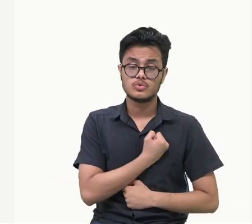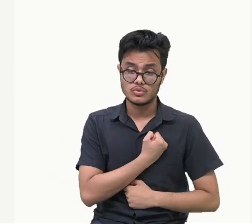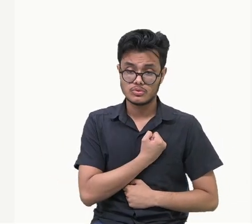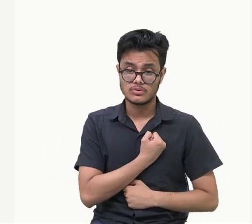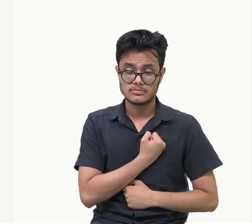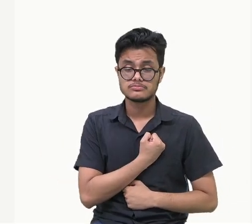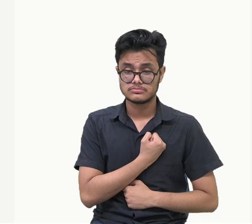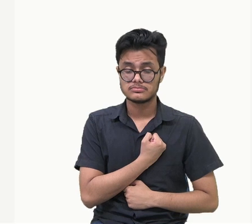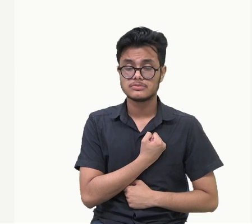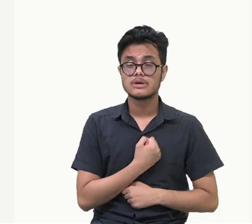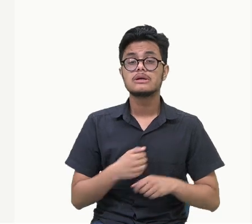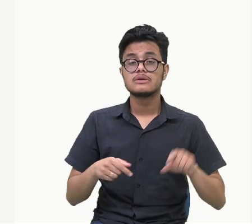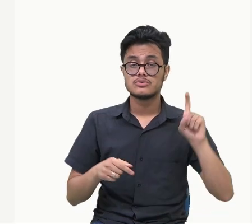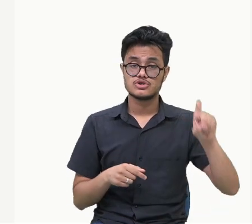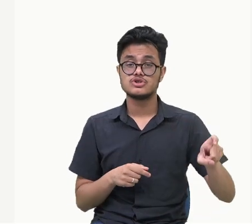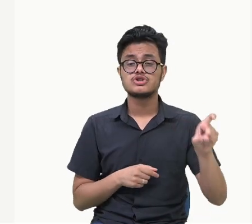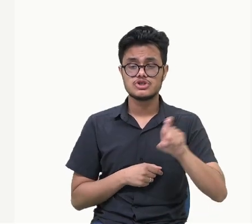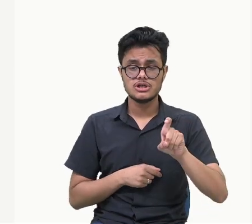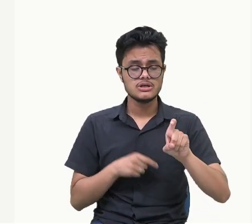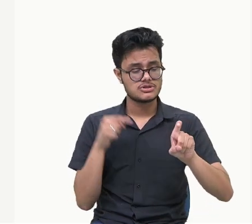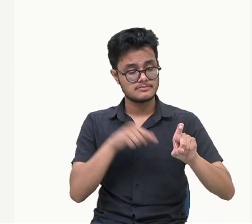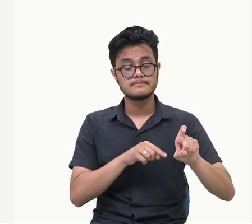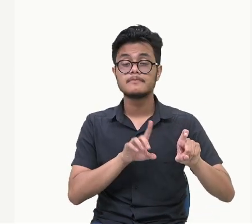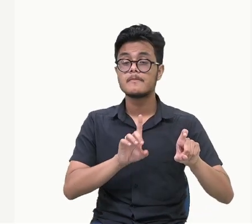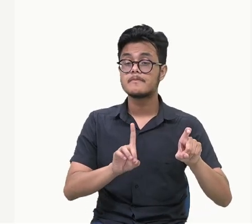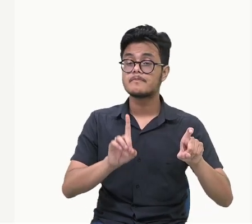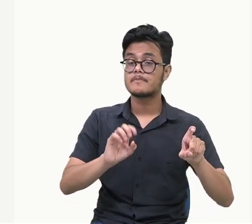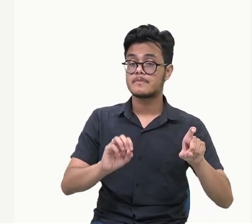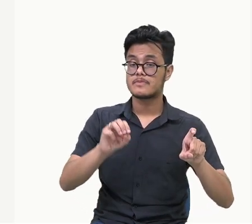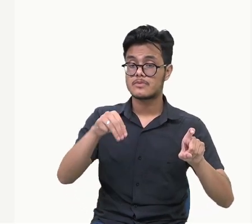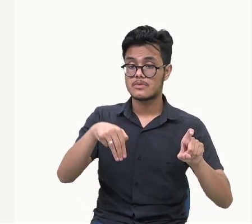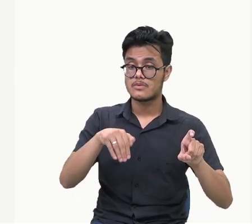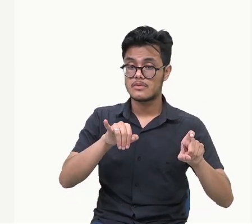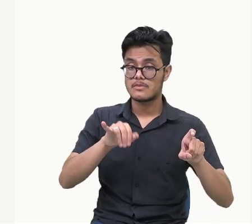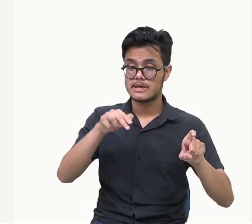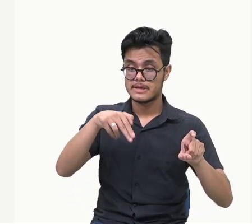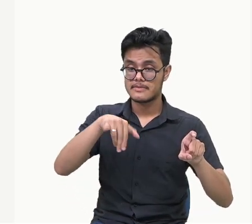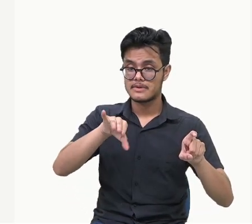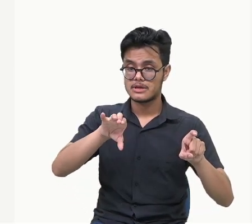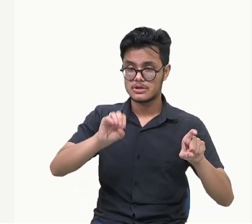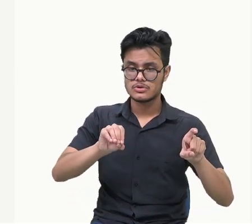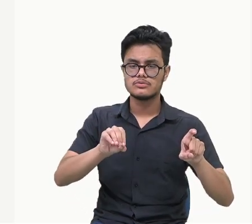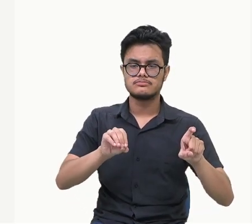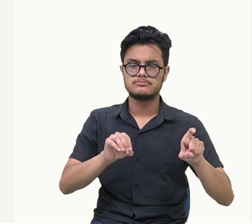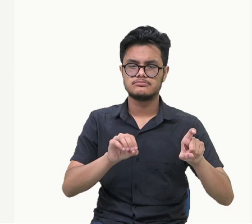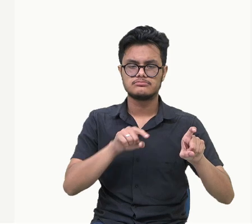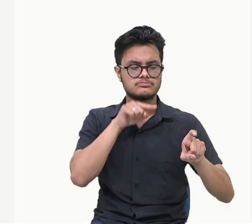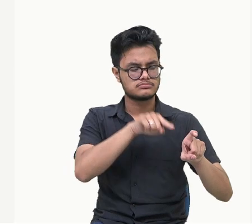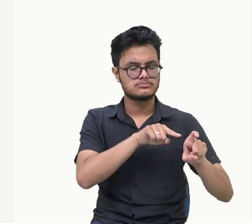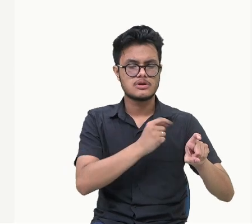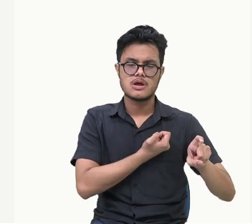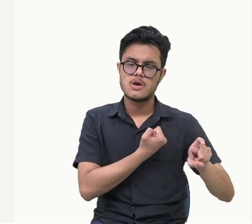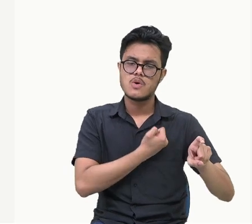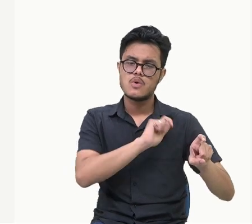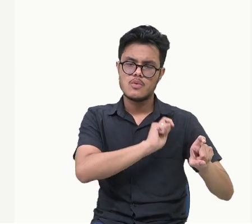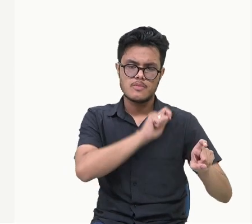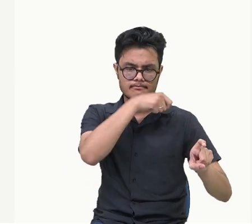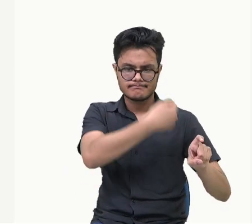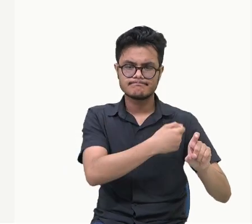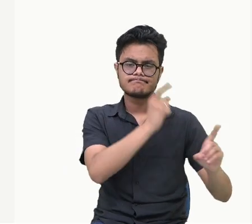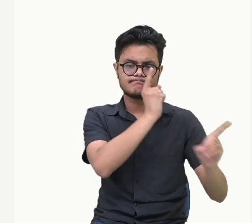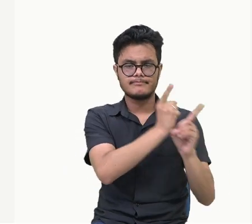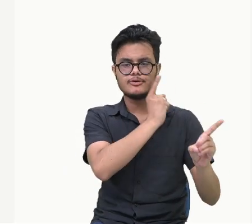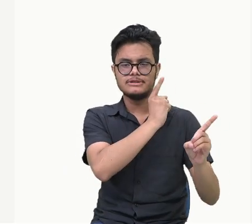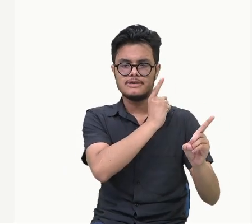São os valores de x, não é? Todos aqueles valores de x que a gente atribui é o nosso